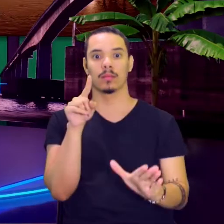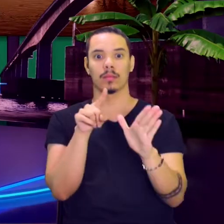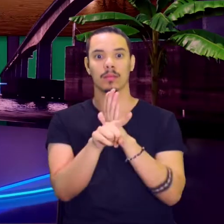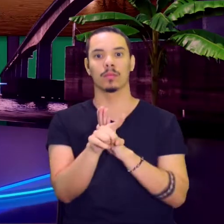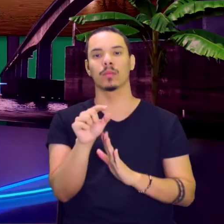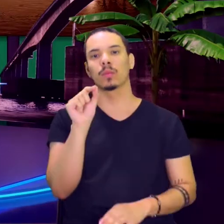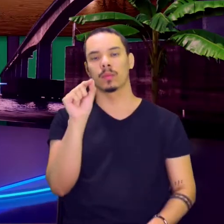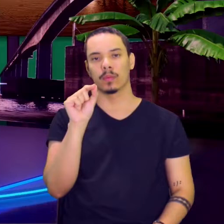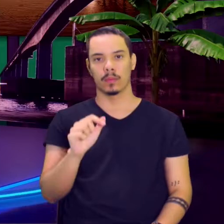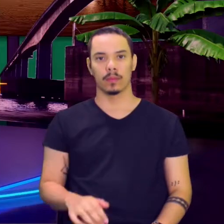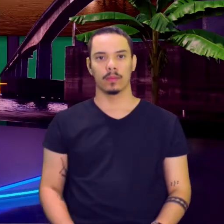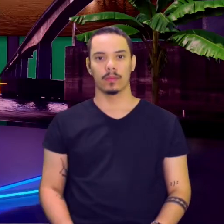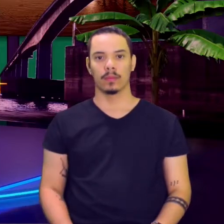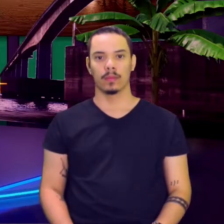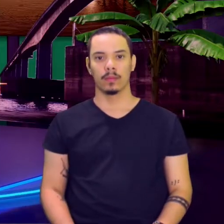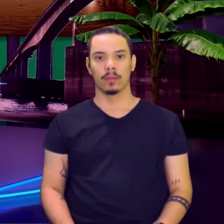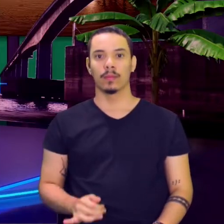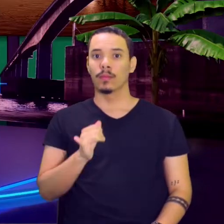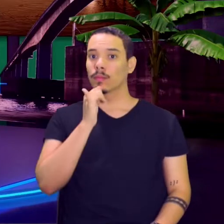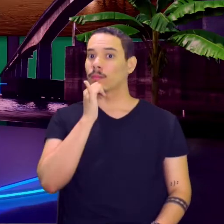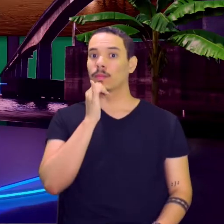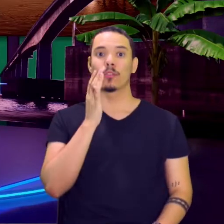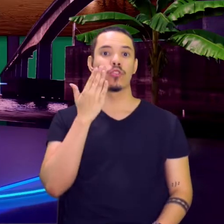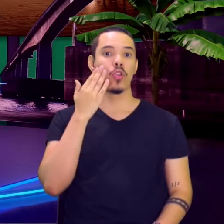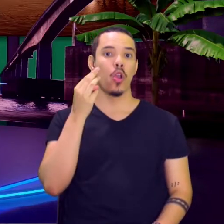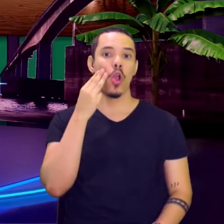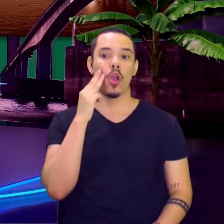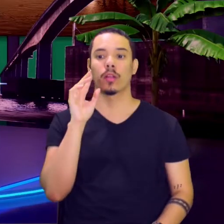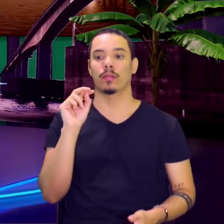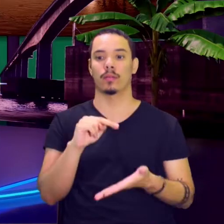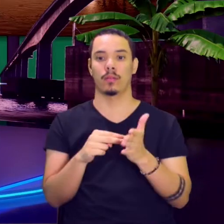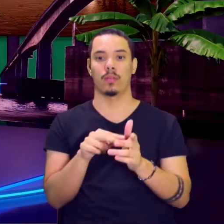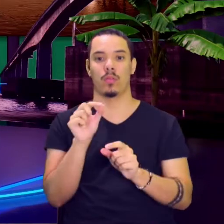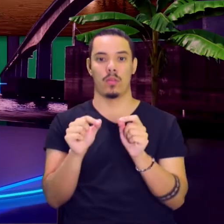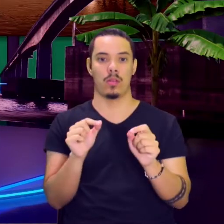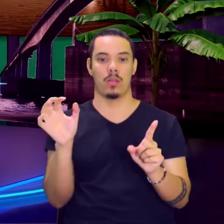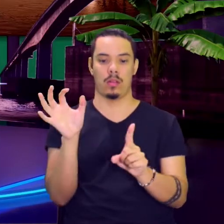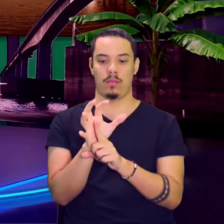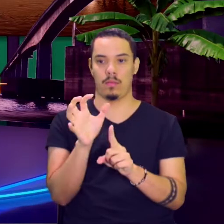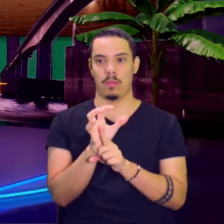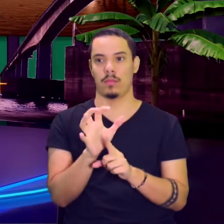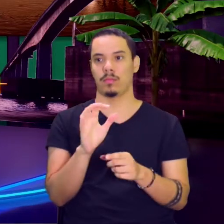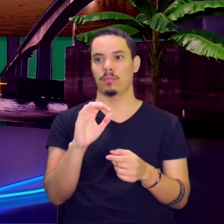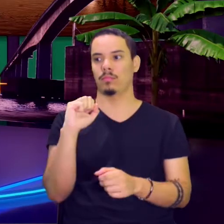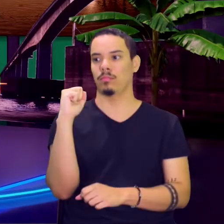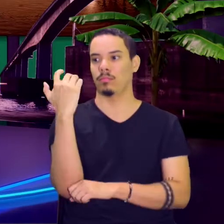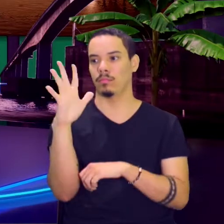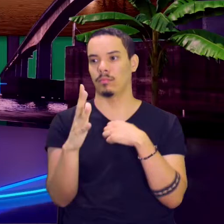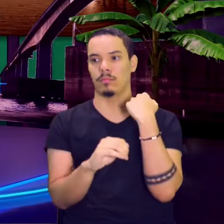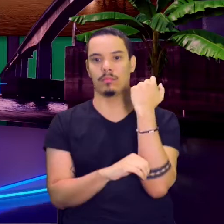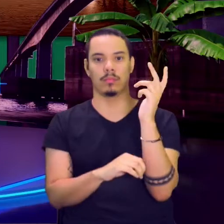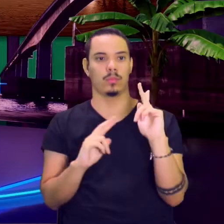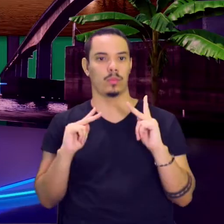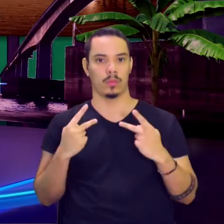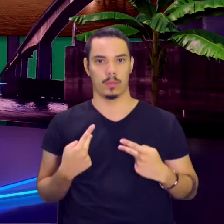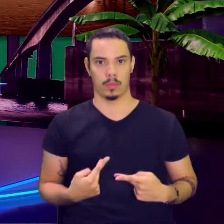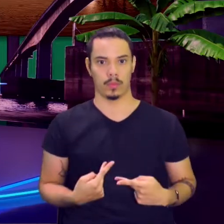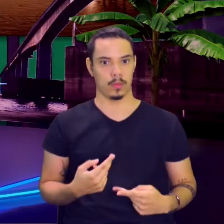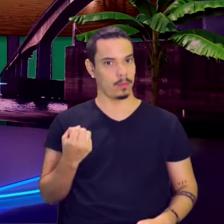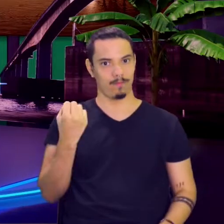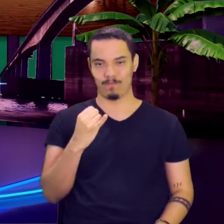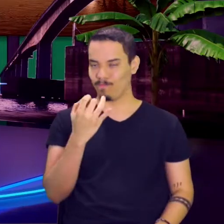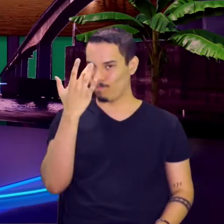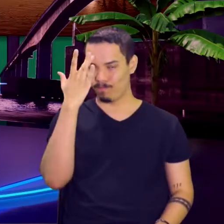aqui. É o impacto, pode falar do impacto ambiental. Claro. Que é o desmatamento, é a ação humana. Com certeza. E aí, se ele não souber fazer